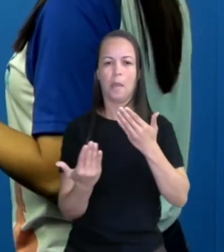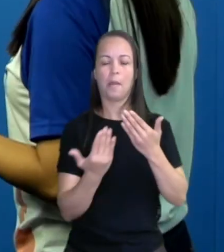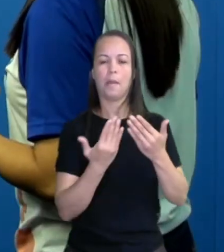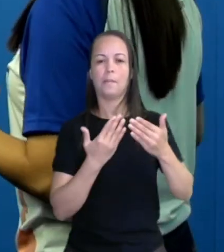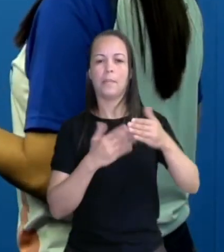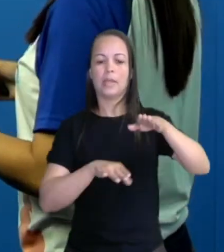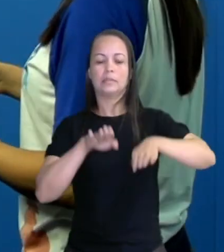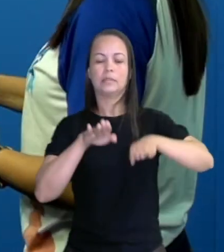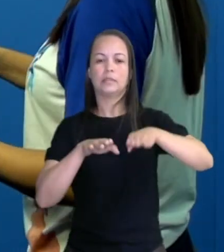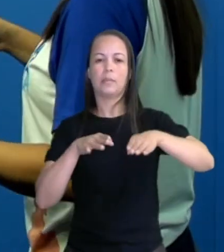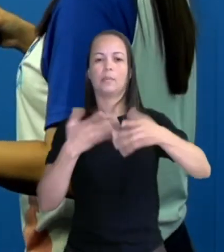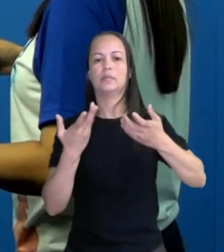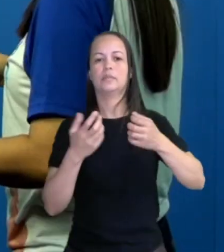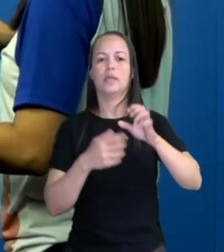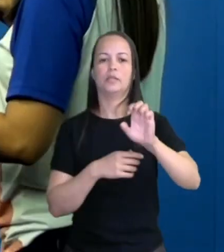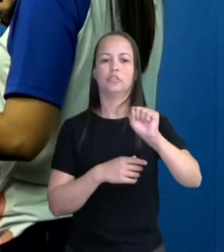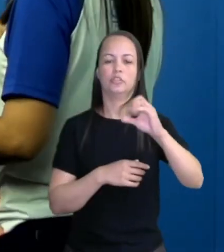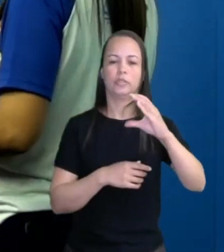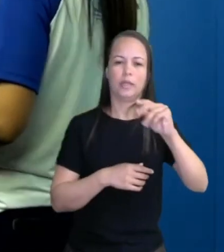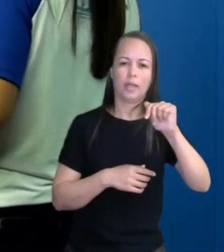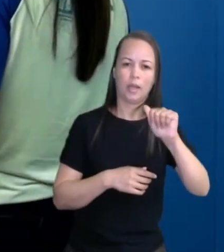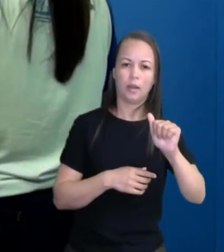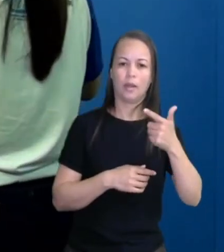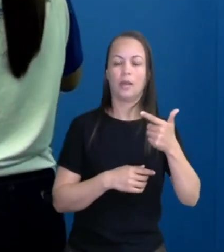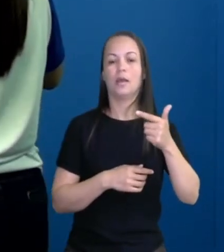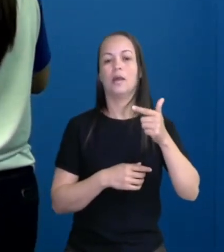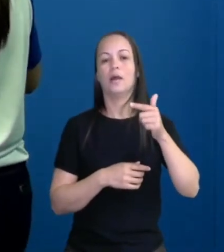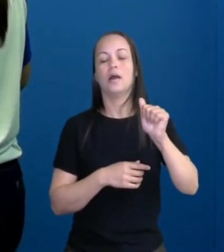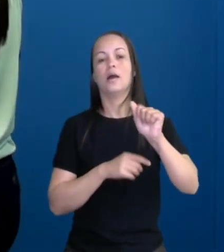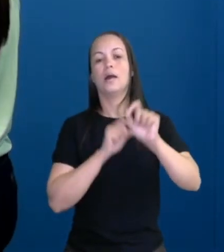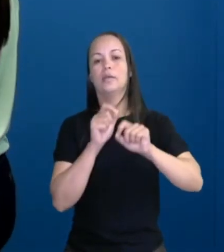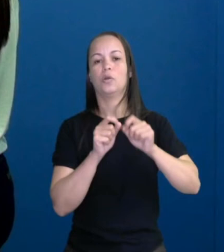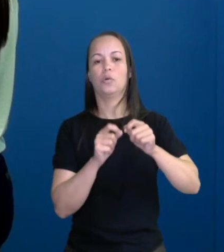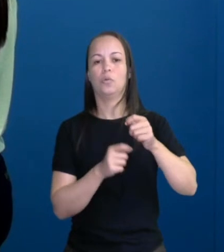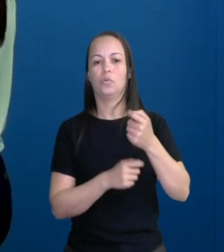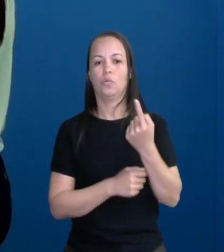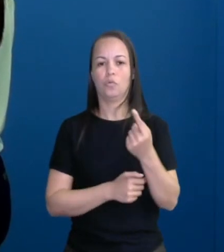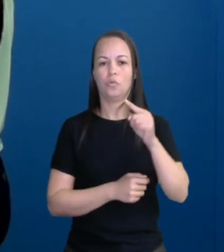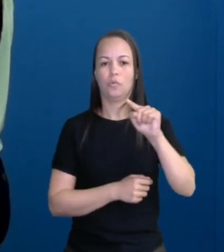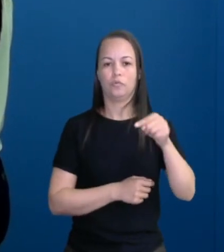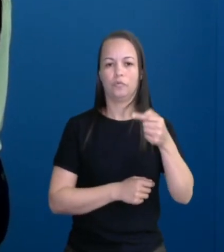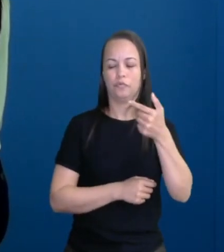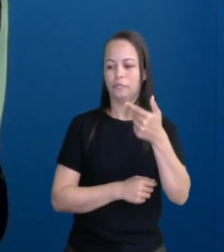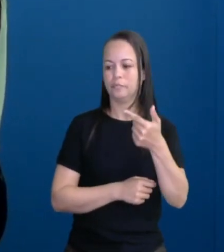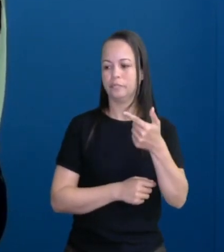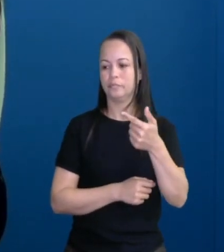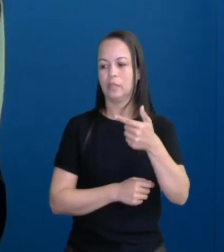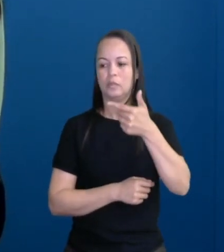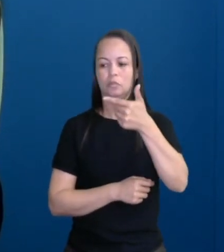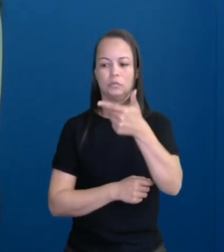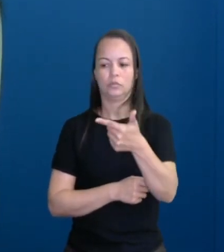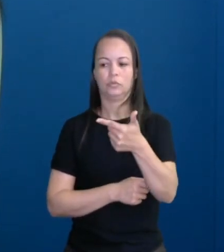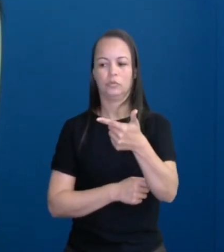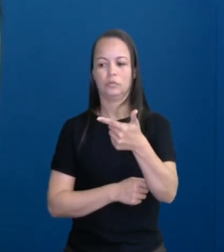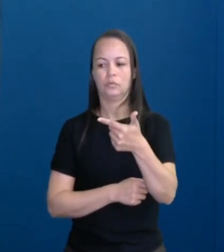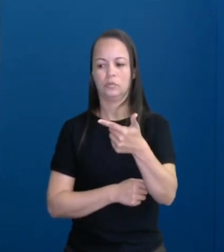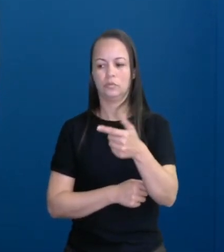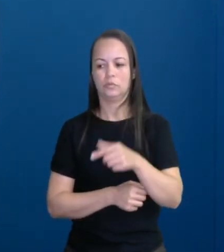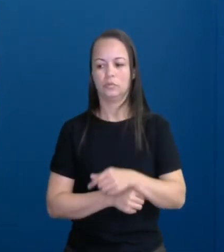mapa de escala 1 para 20. 20 quanto ali? Não,